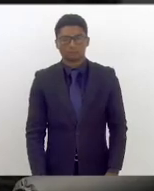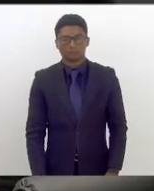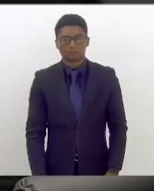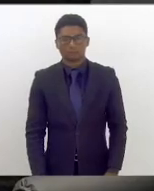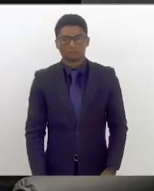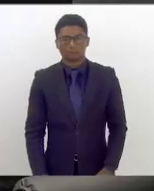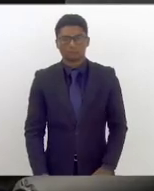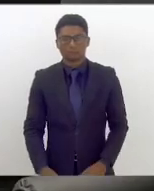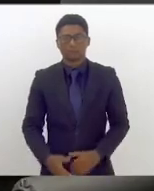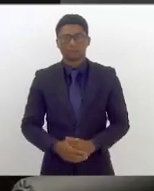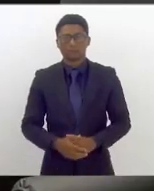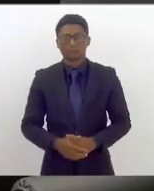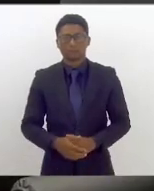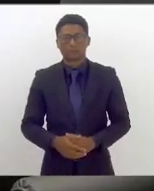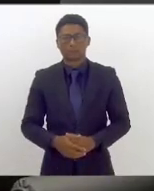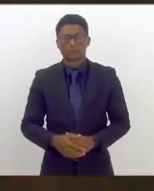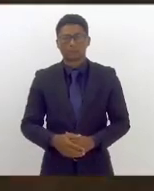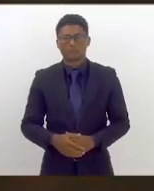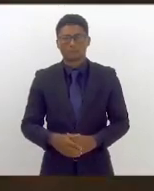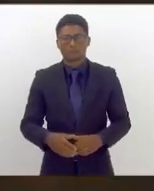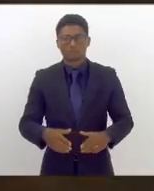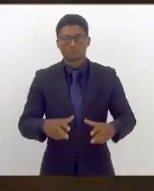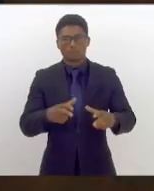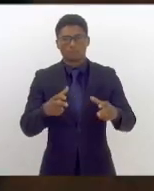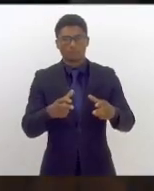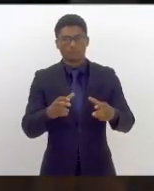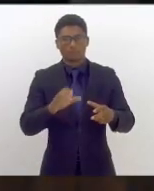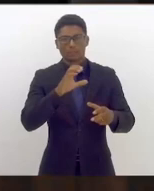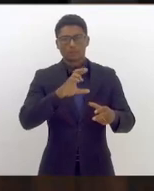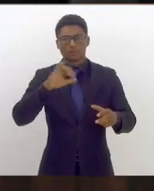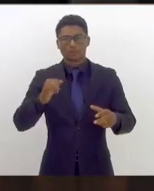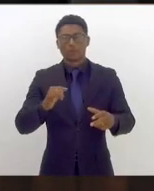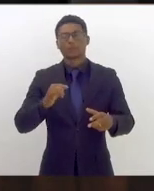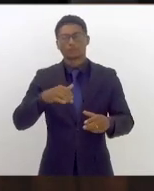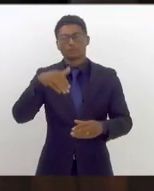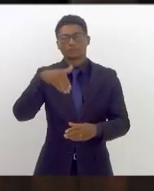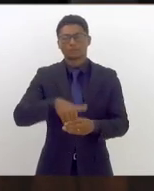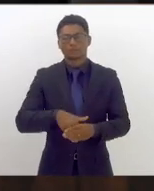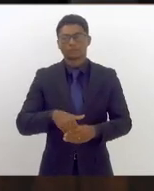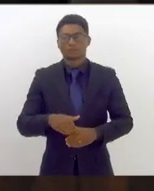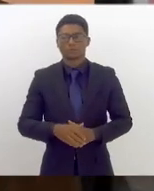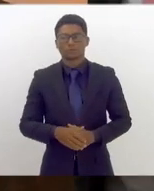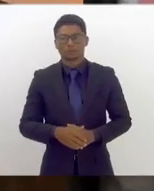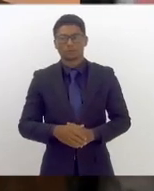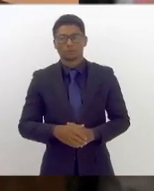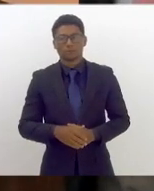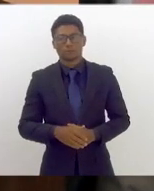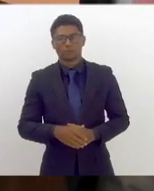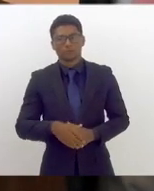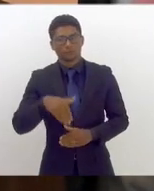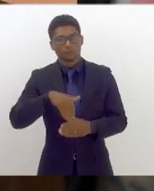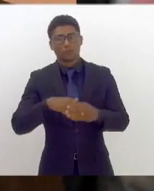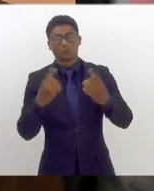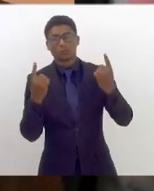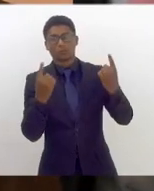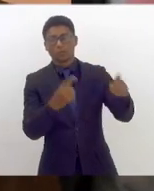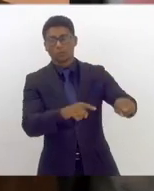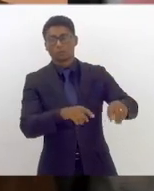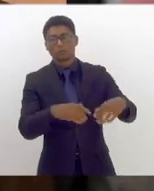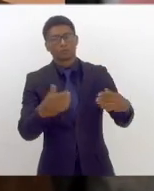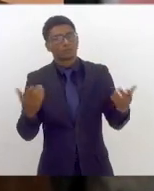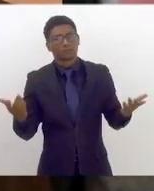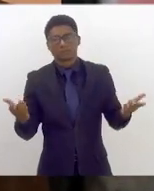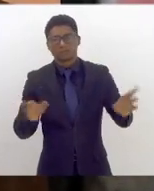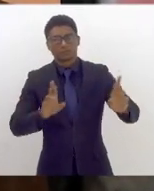voto comparecer vencedor na ccj do senhor presidente eu vou eu vou de virgem do deputado Chico Machado senhor presidente Eu